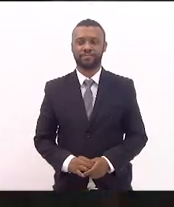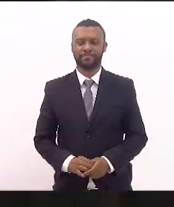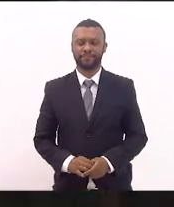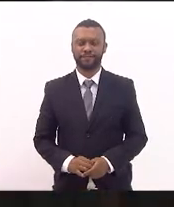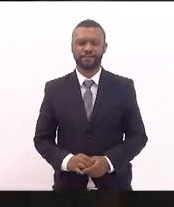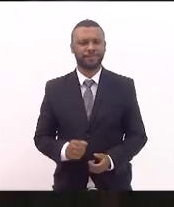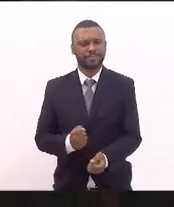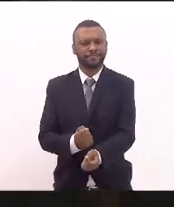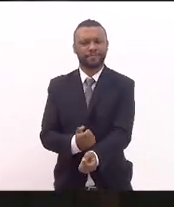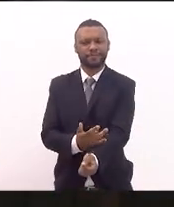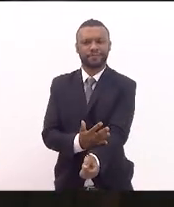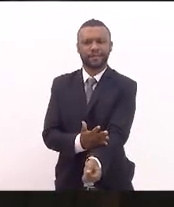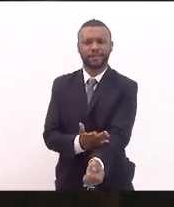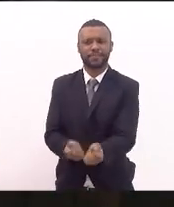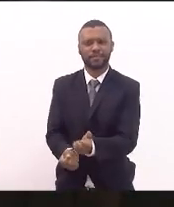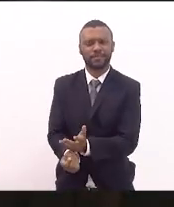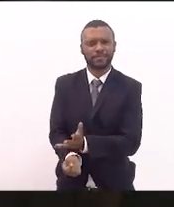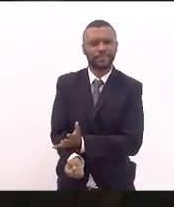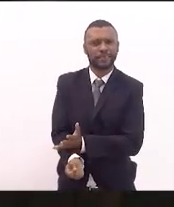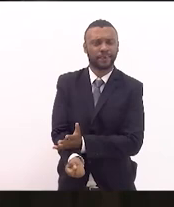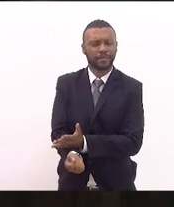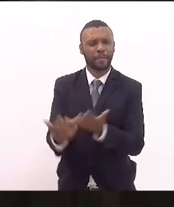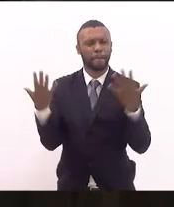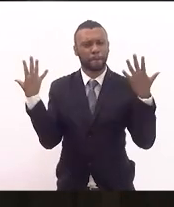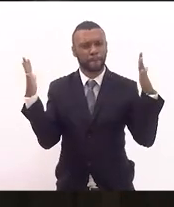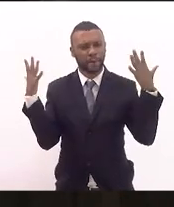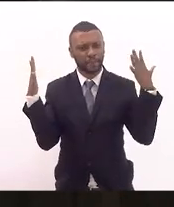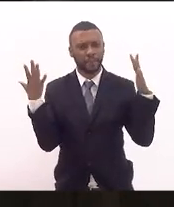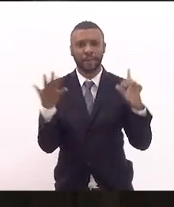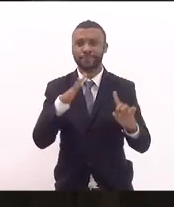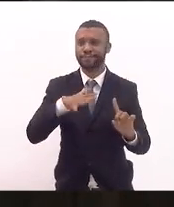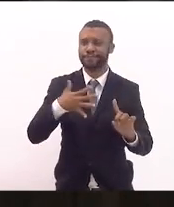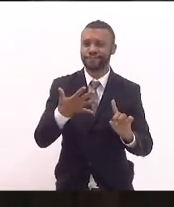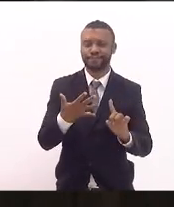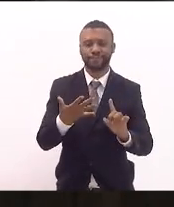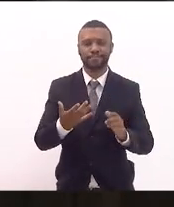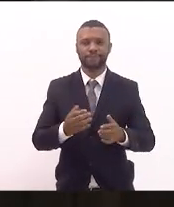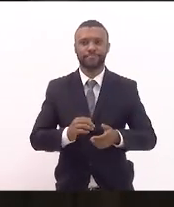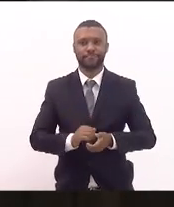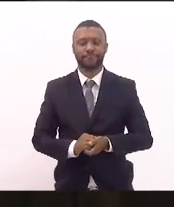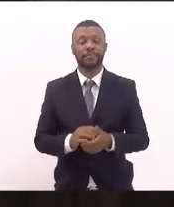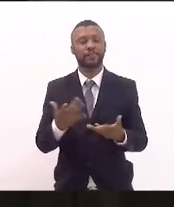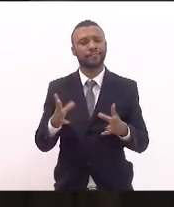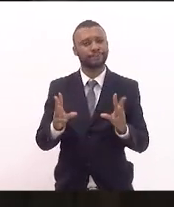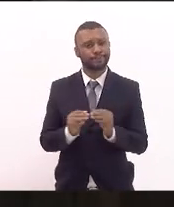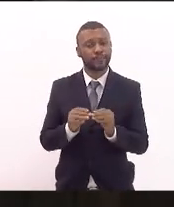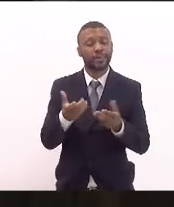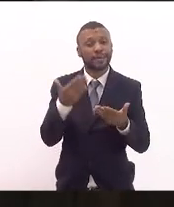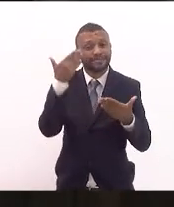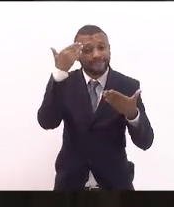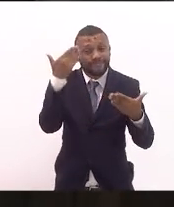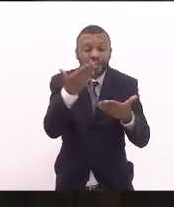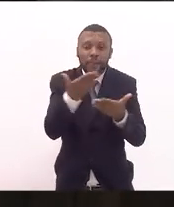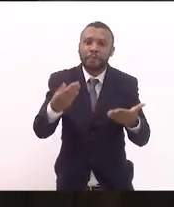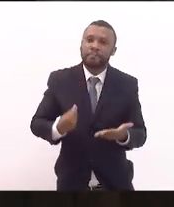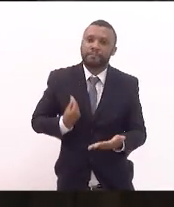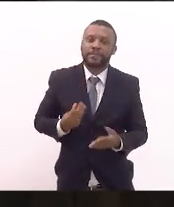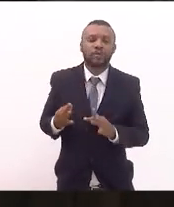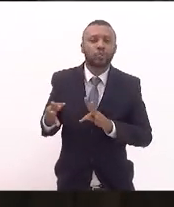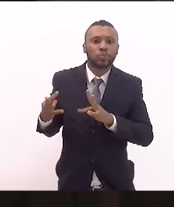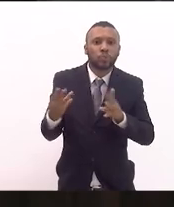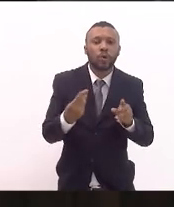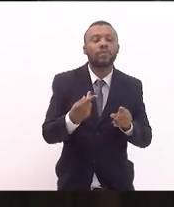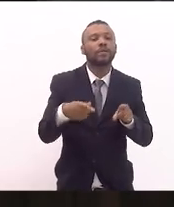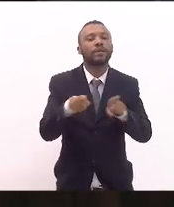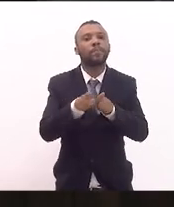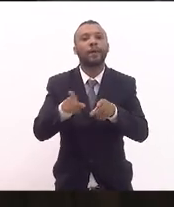Emocionante. Parabéns, doutora. Finalizando, eu gostaria de agradecer a presença de todos,